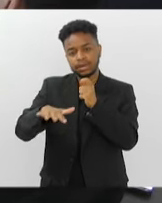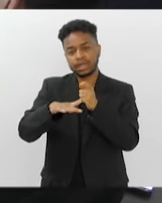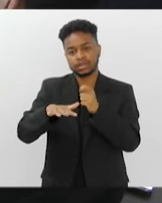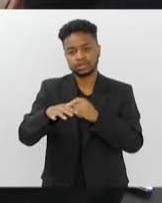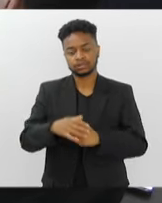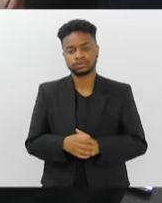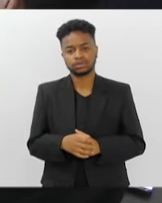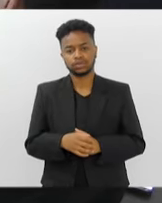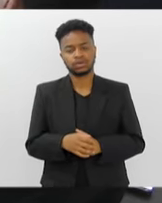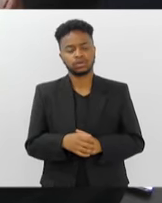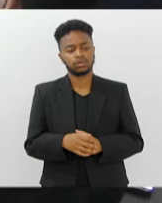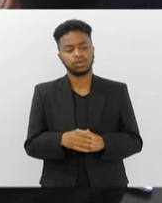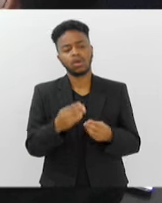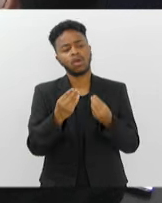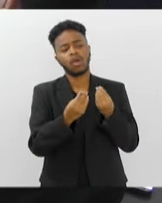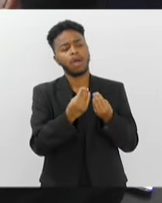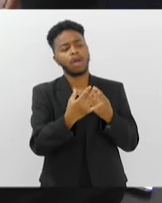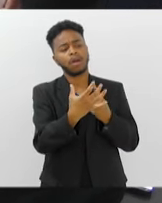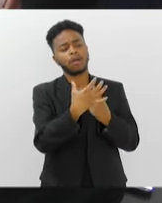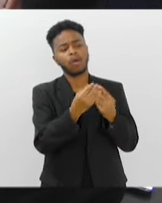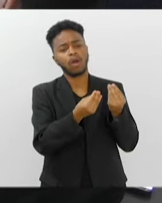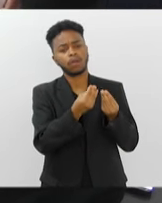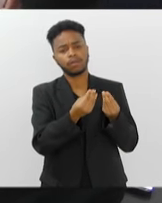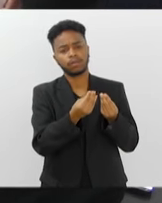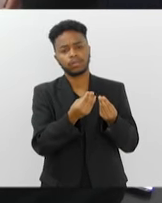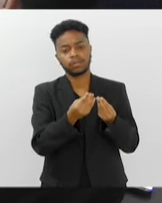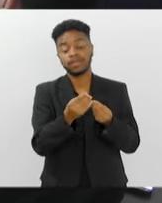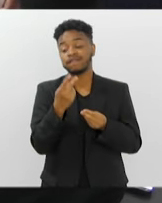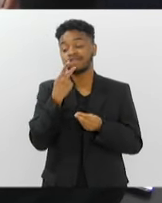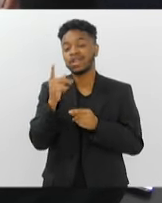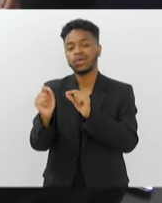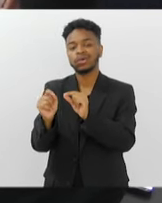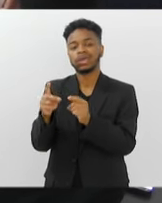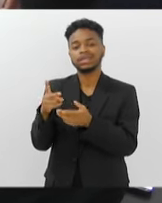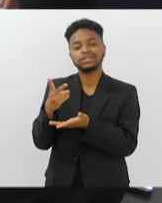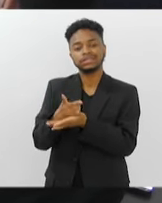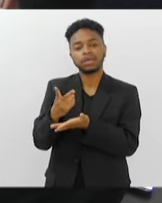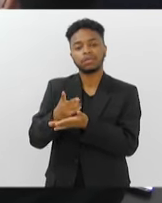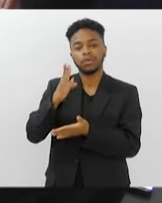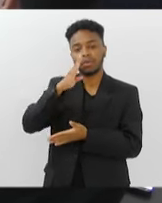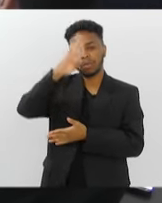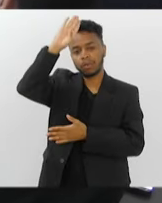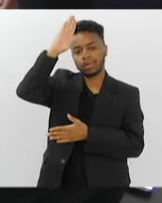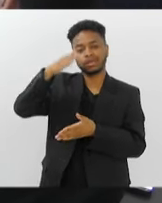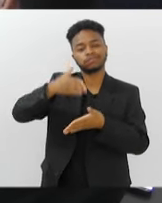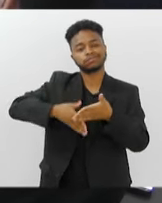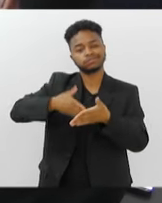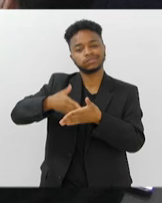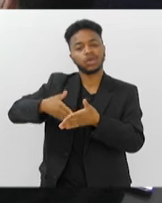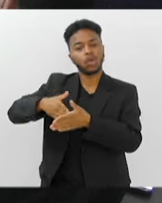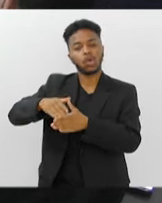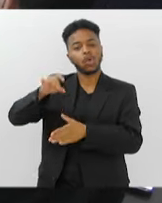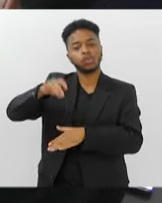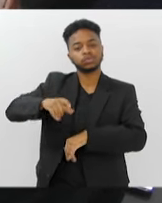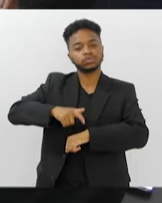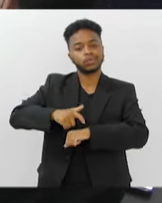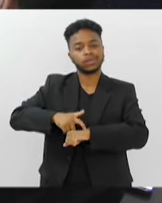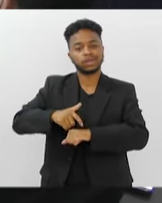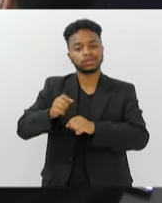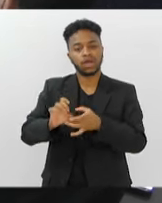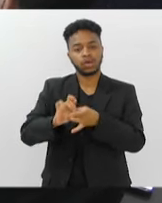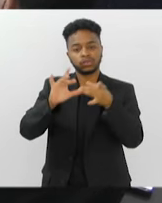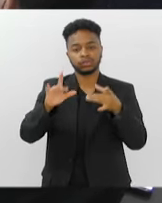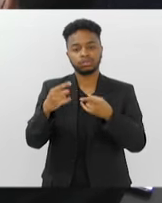pressão do por por conta por parte do or dizendo que o corpo de bombeiros sempre deixava pro último minuto autorização que nós não emitía